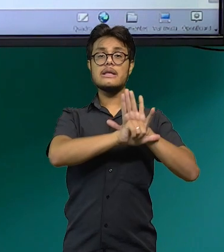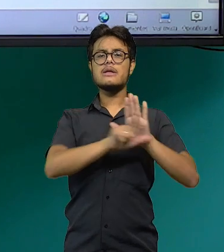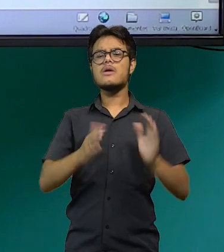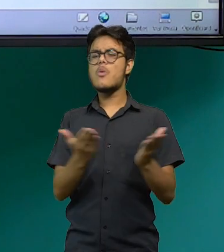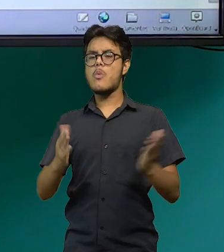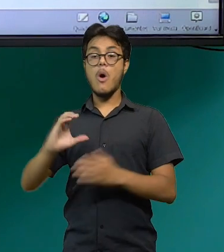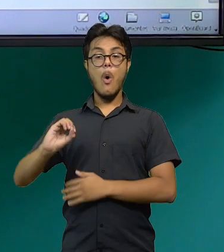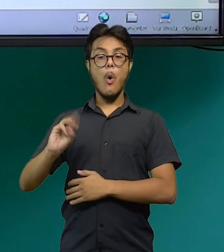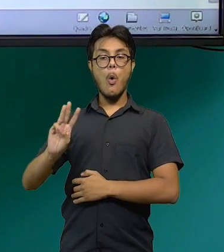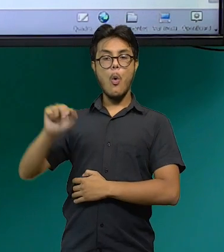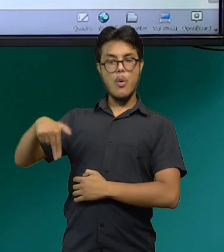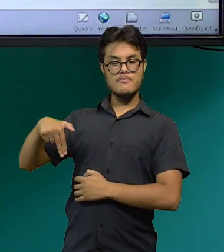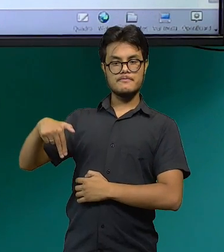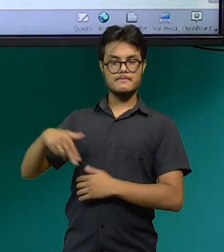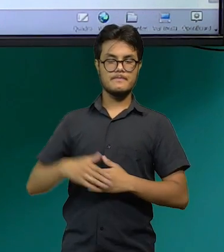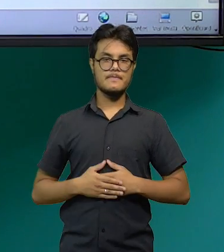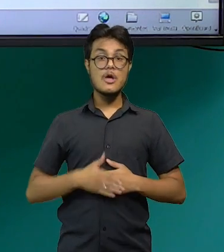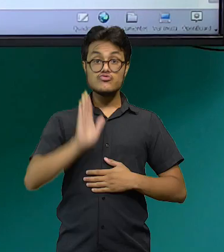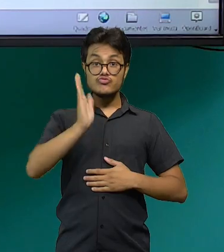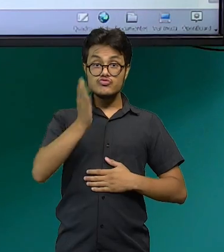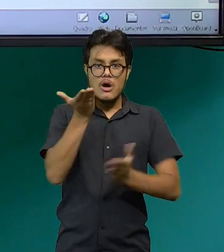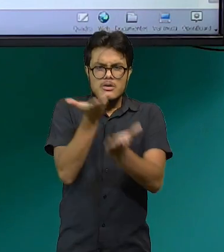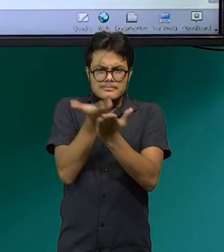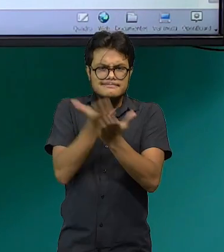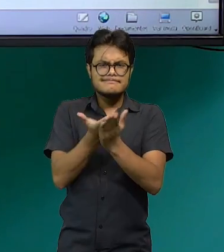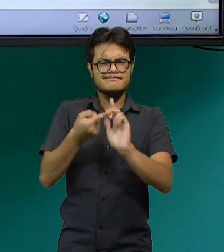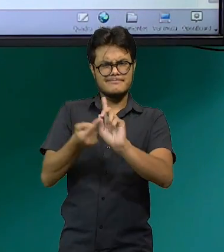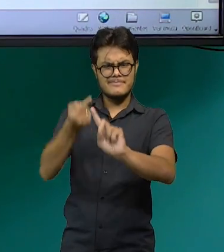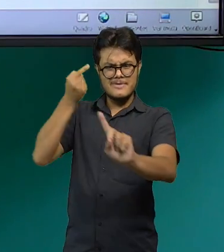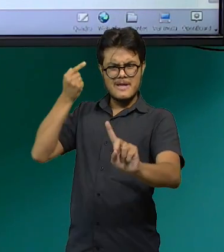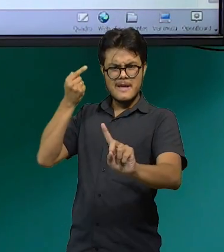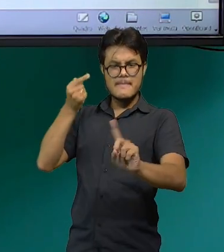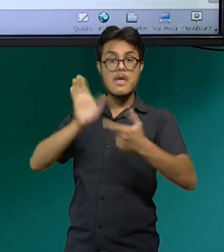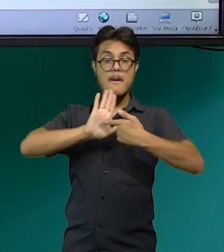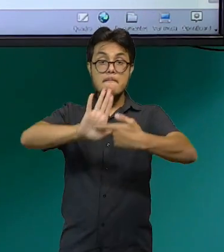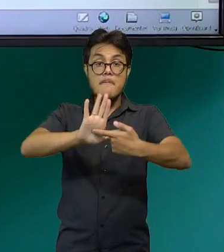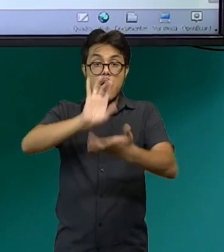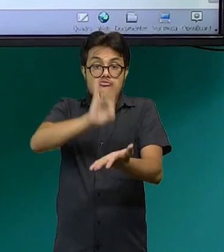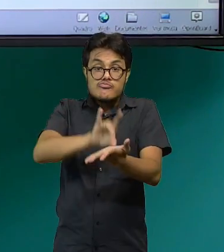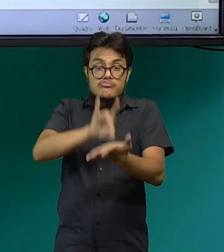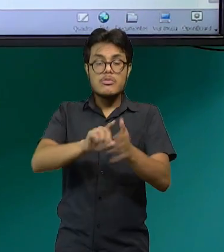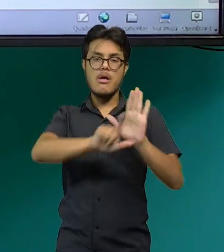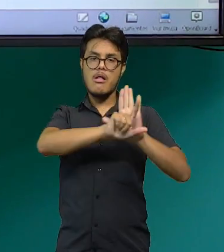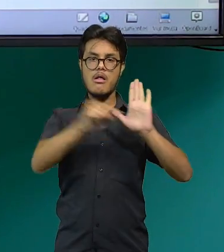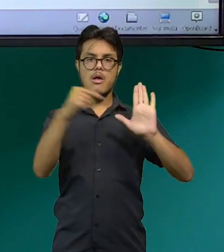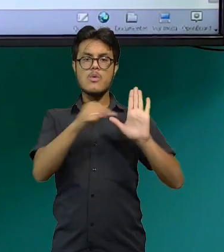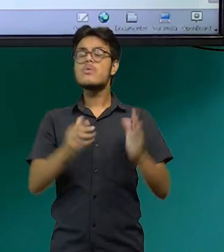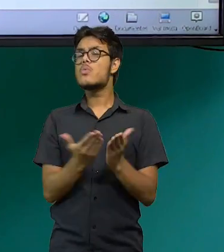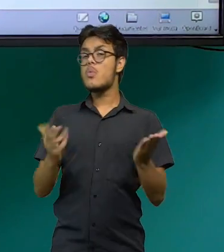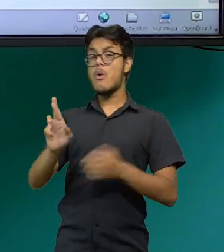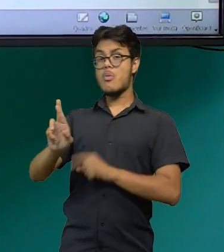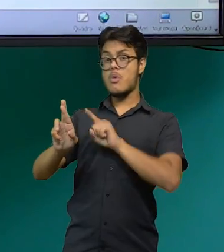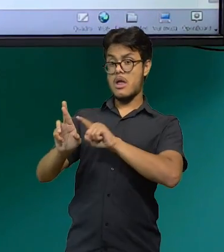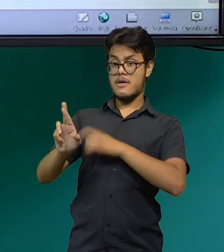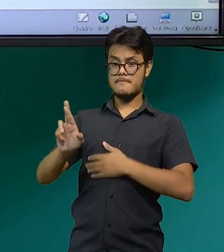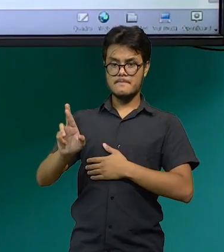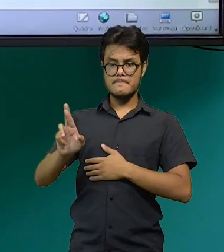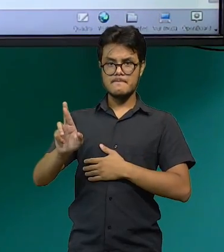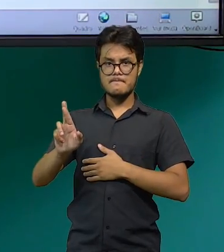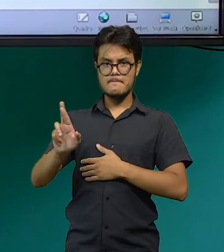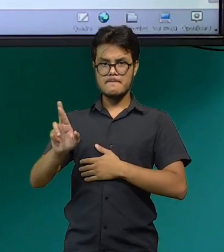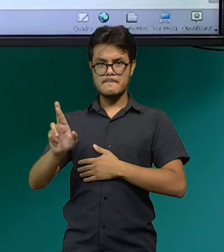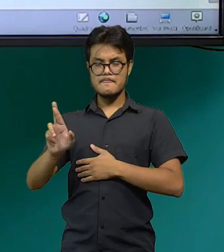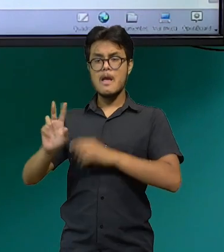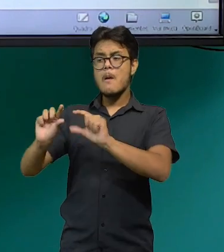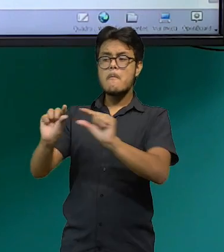lei de Ohm, que já falei em aulas anteriores, ela determina a resistência elétrica,